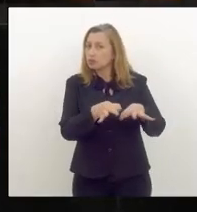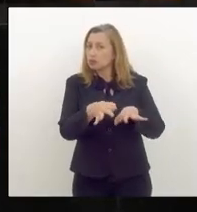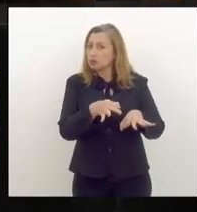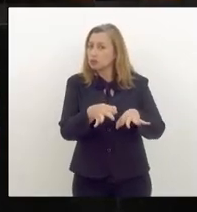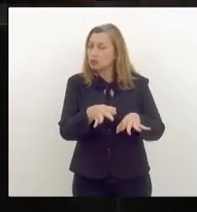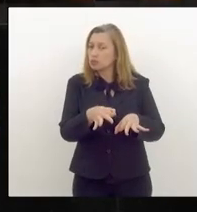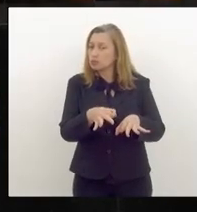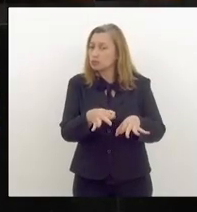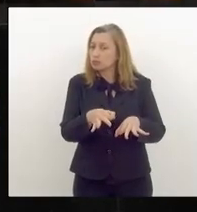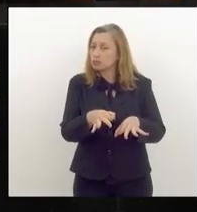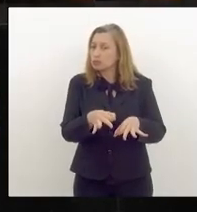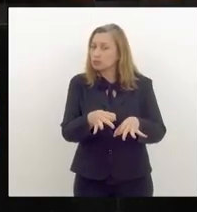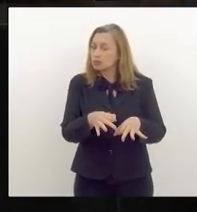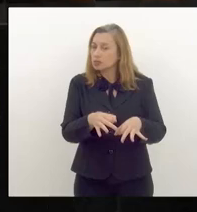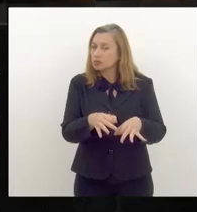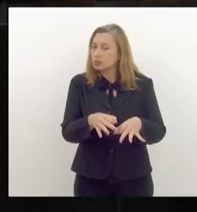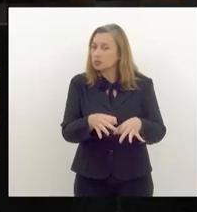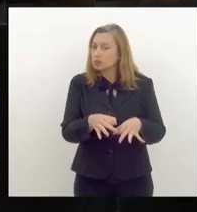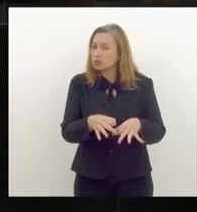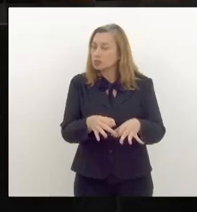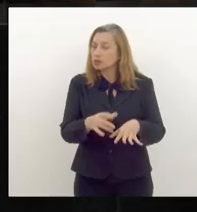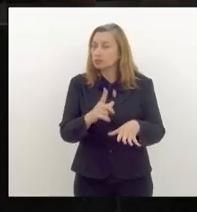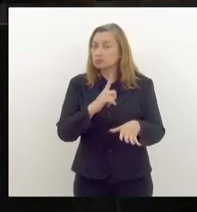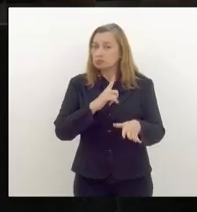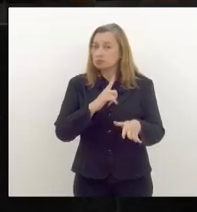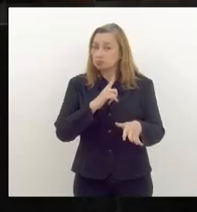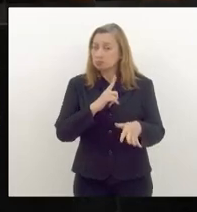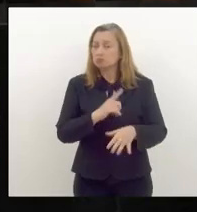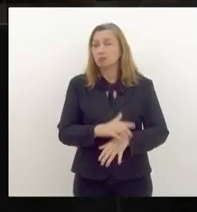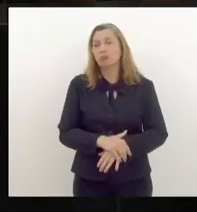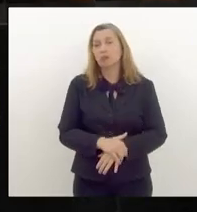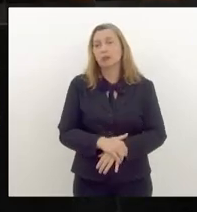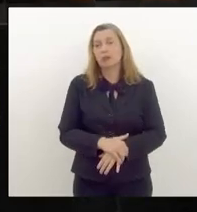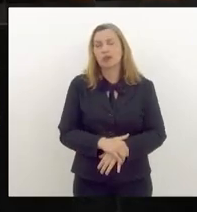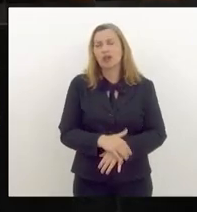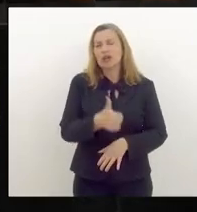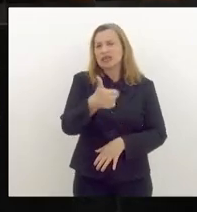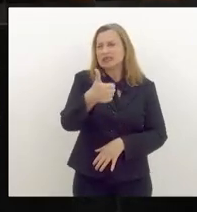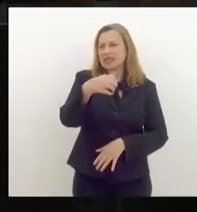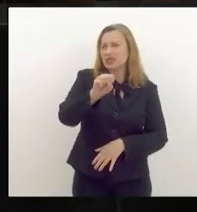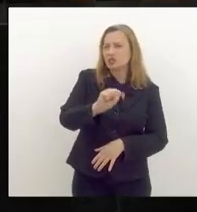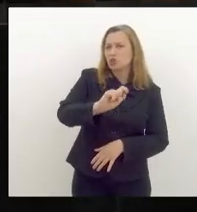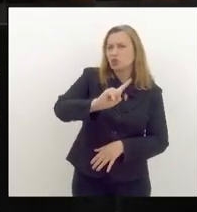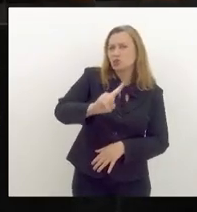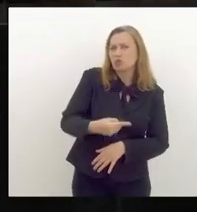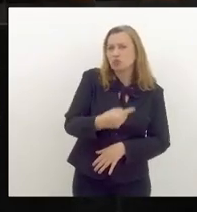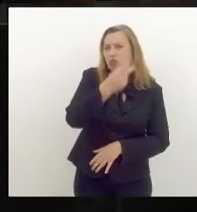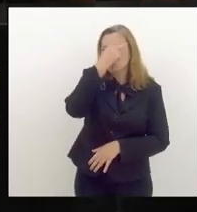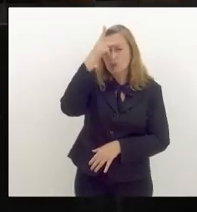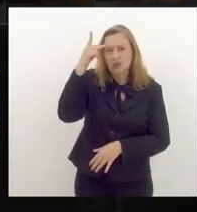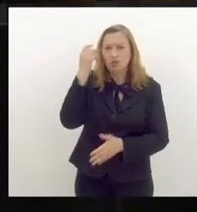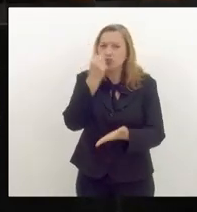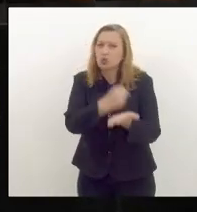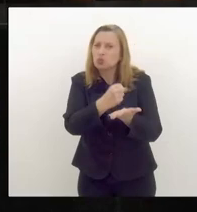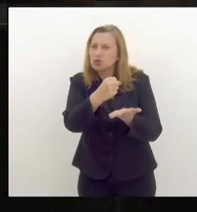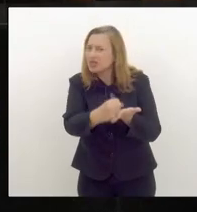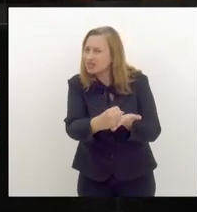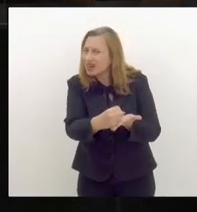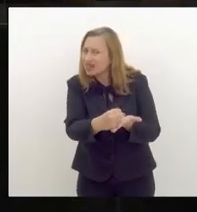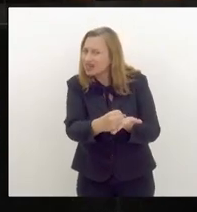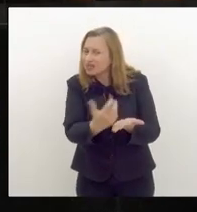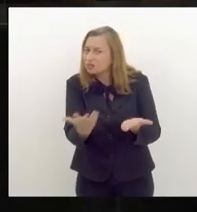é bem na ordem de 18 mil pessoas contratadas